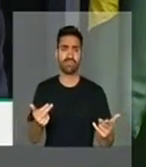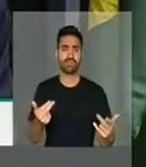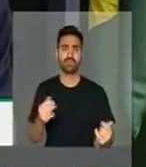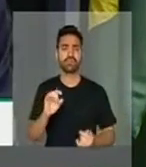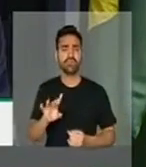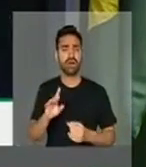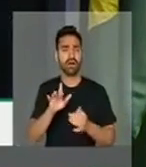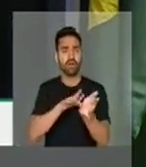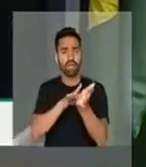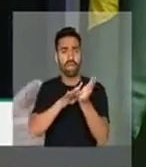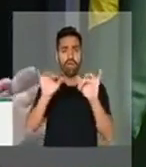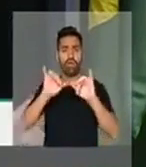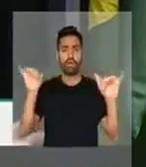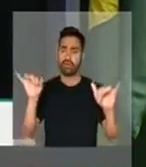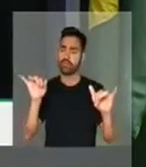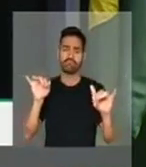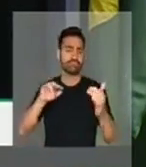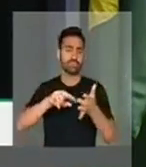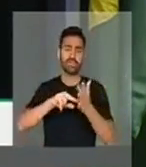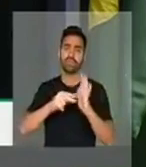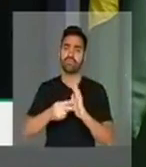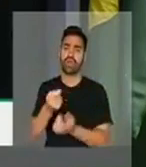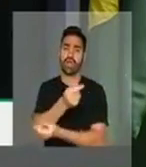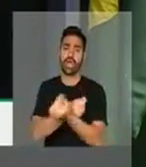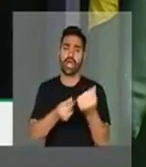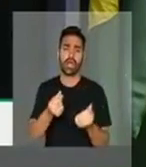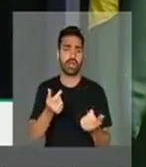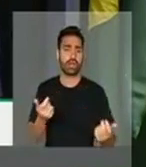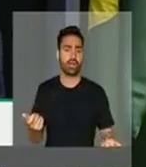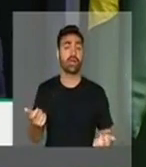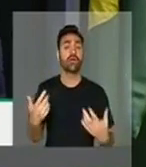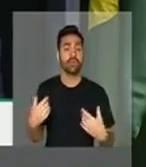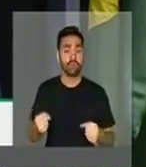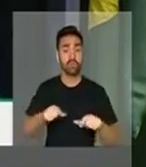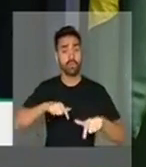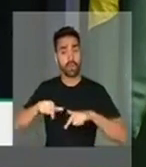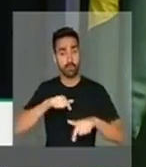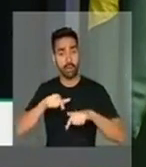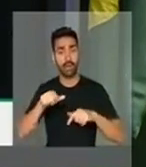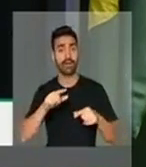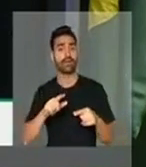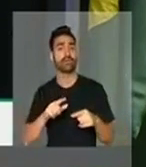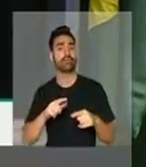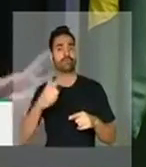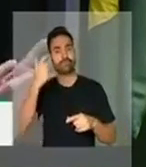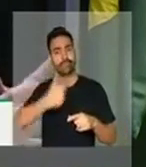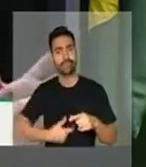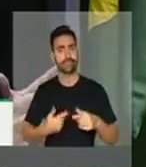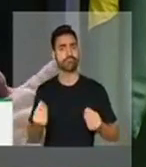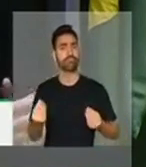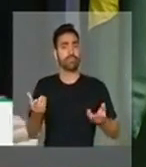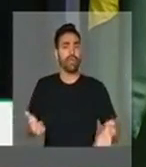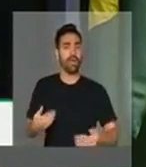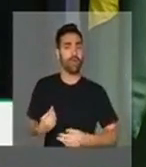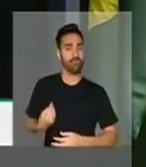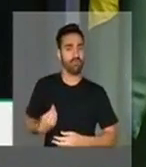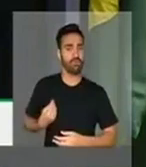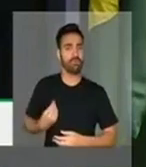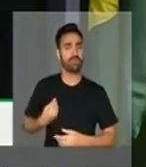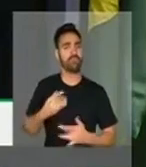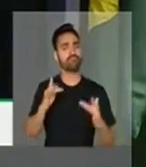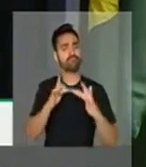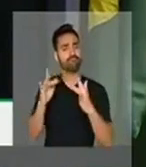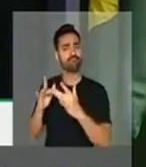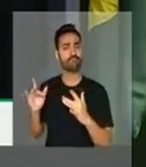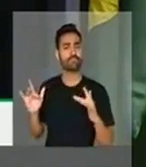cima de propaganda é enganar as pessoas. Precisamos de ter mandato com trabalho, com entrega, com identidade com o seu povo e com a sua